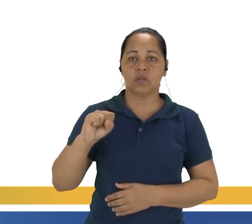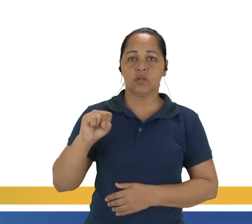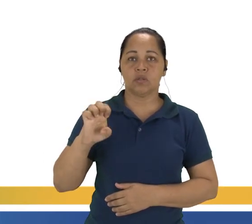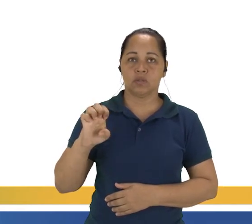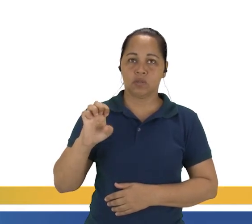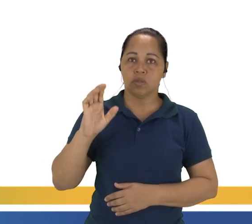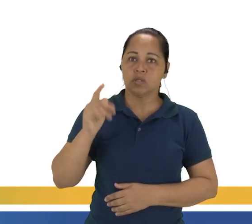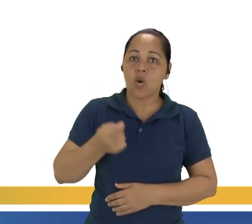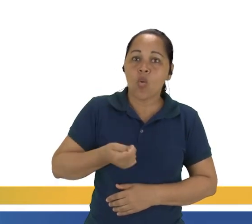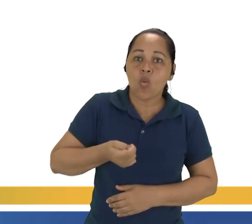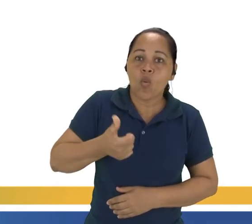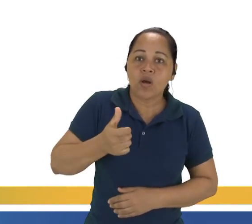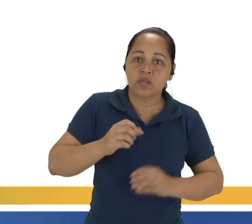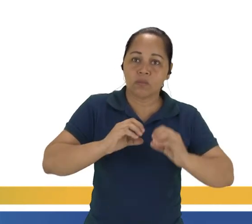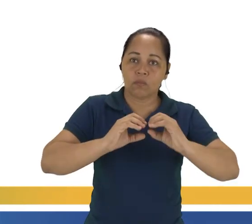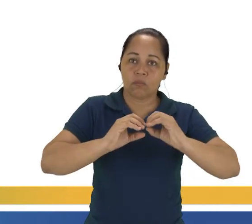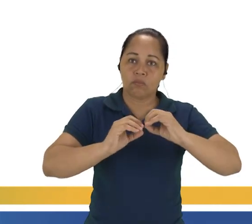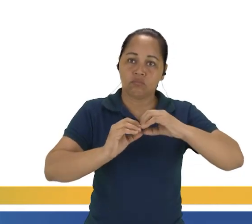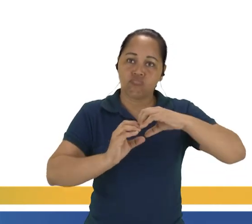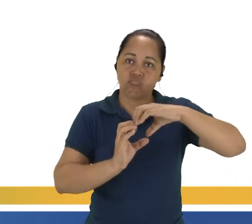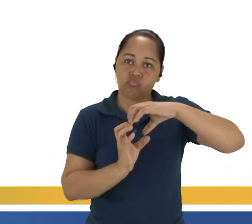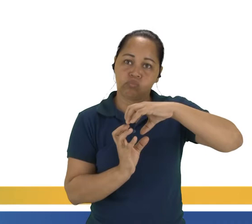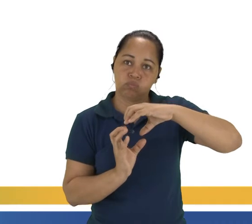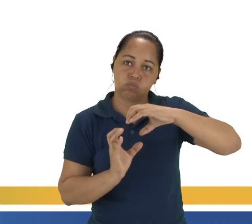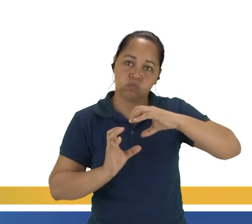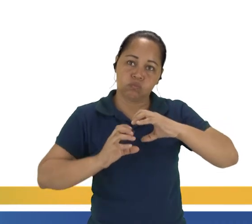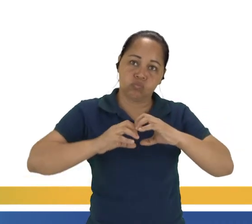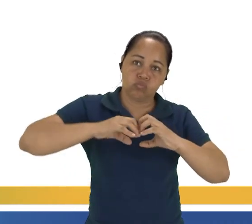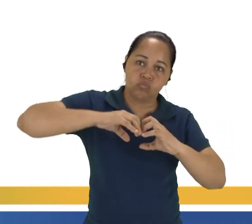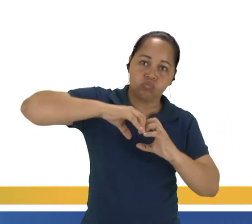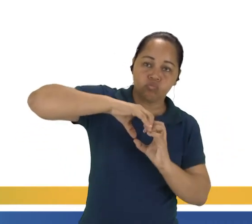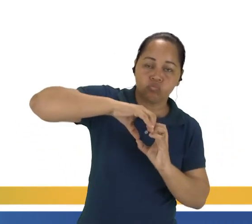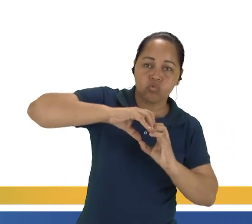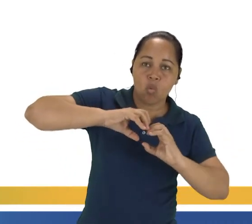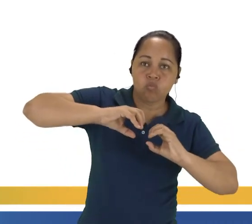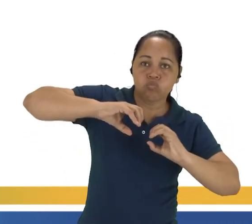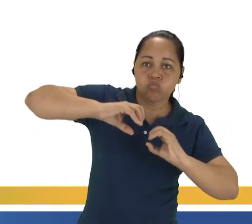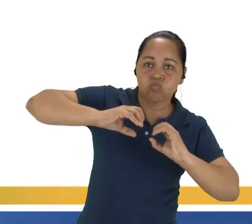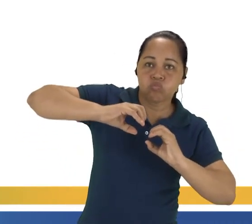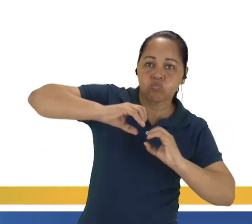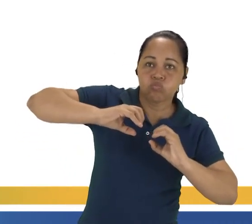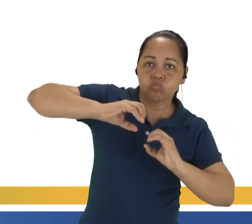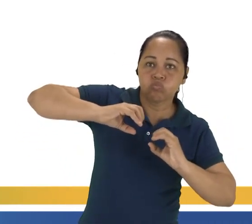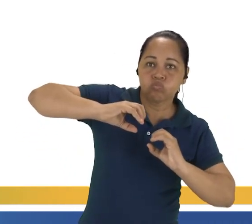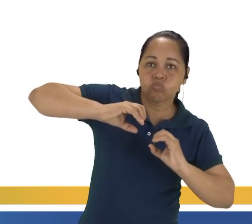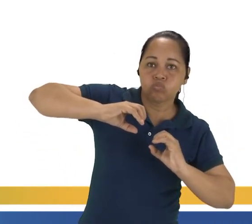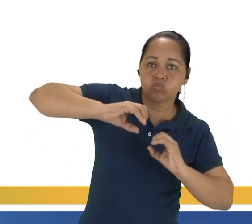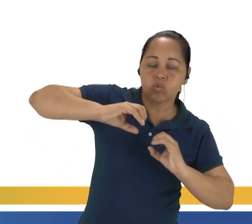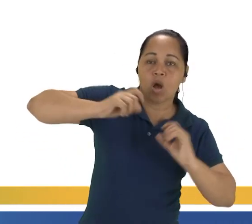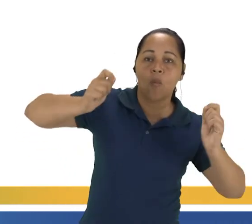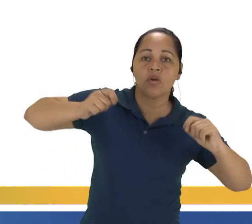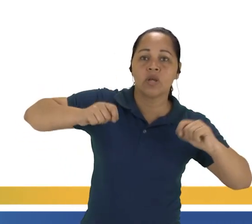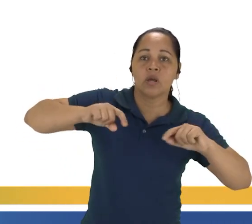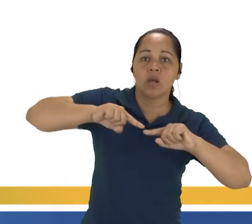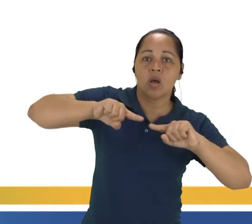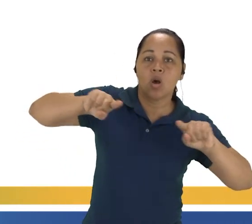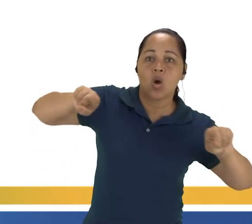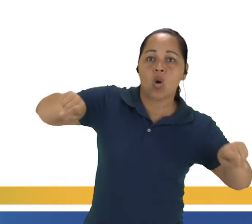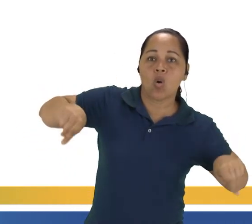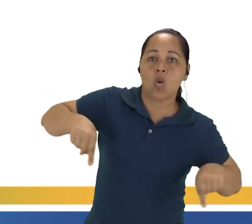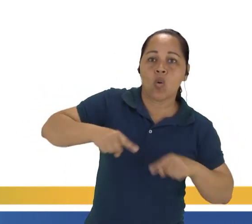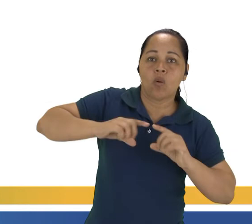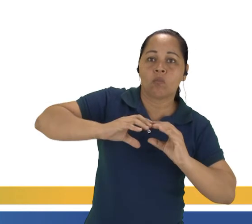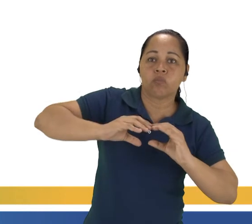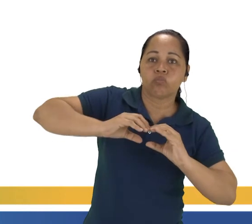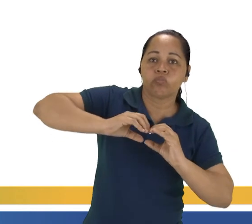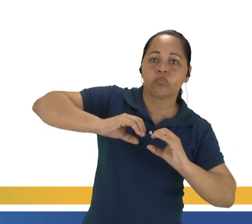ver na imagem, né? As organelas já estão se organizando, a célula vai finalizar a sua separação, e o que vai